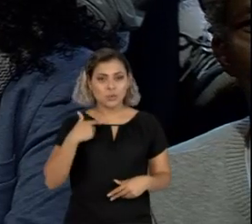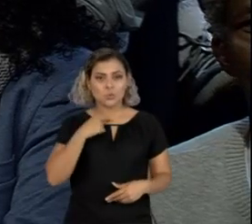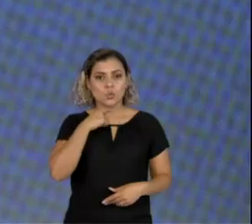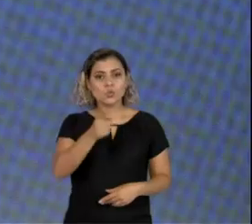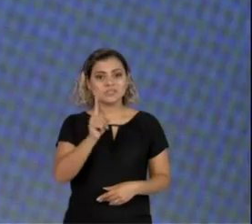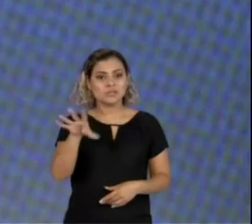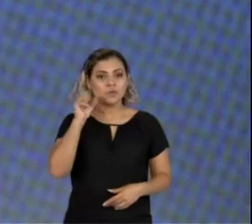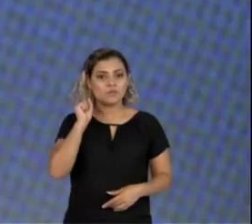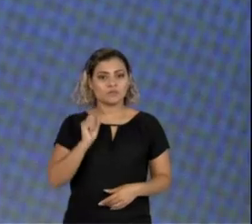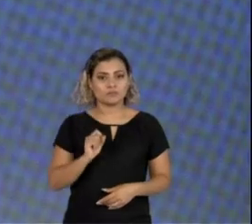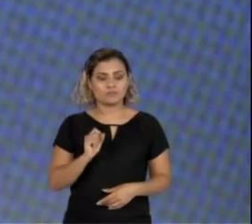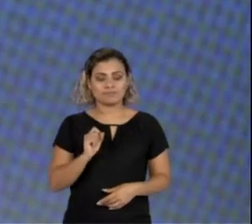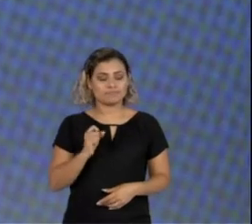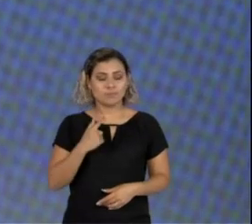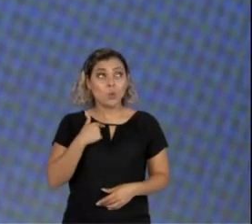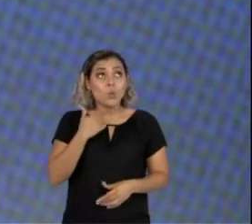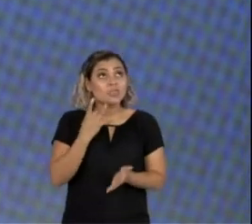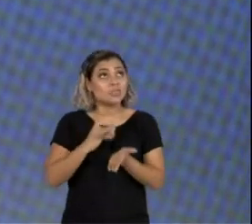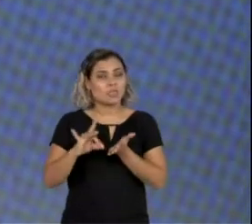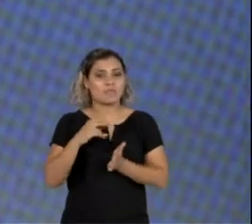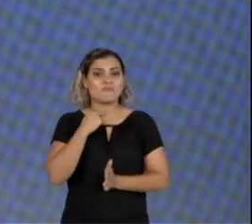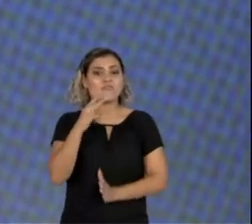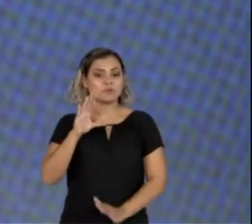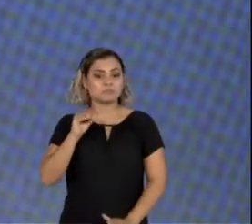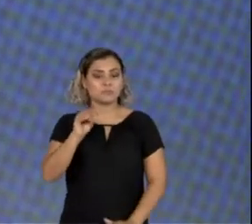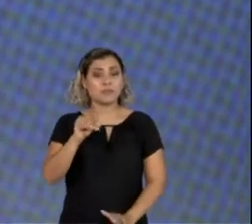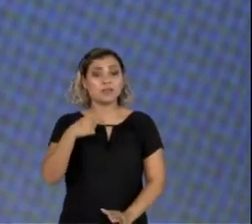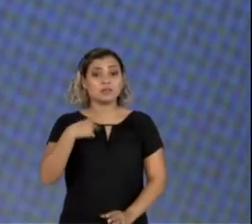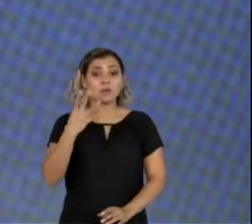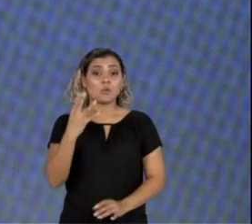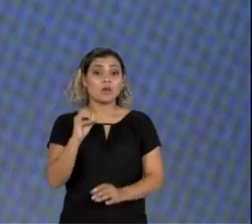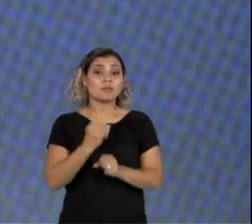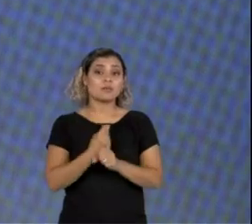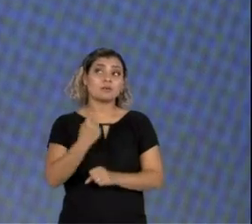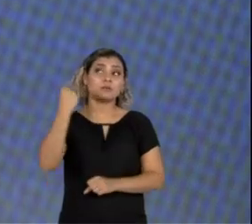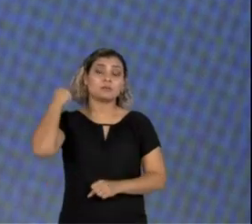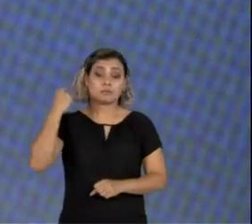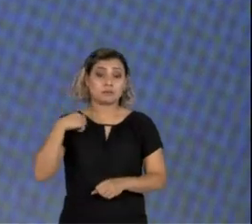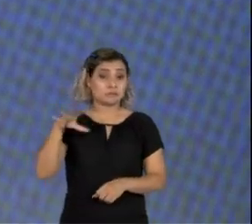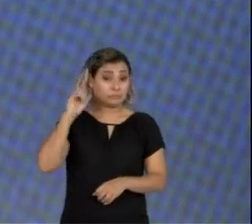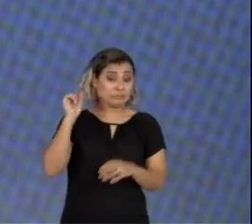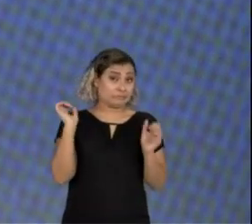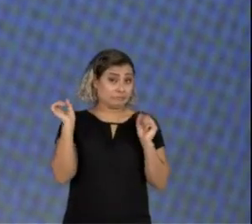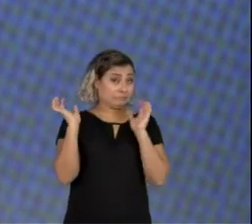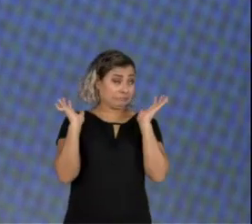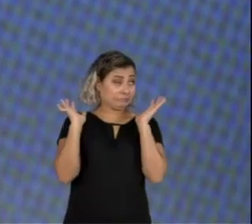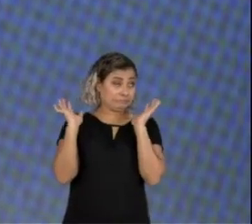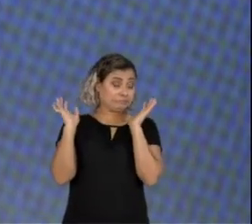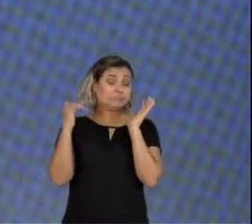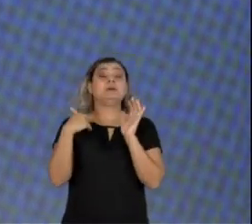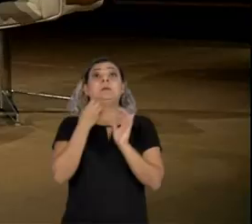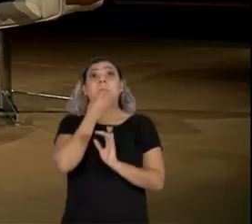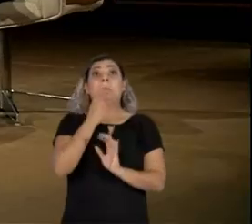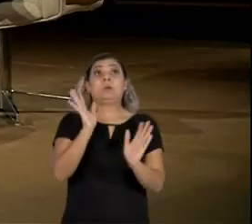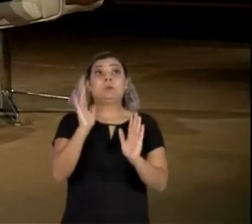insuportável. Me ouvindo há 40 anos atrás, quase, eu digo assim, ai, que bom que eu